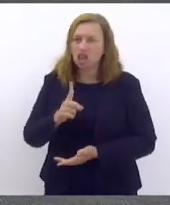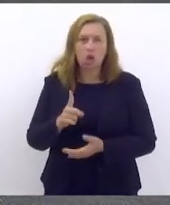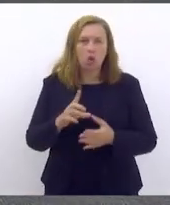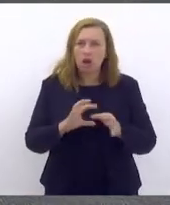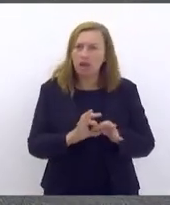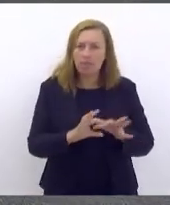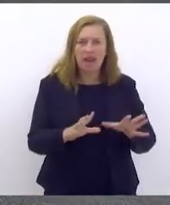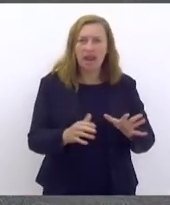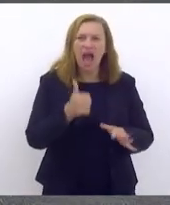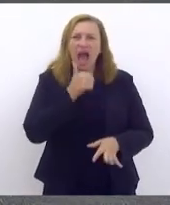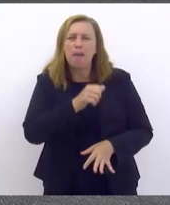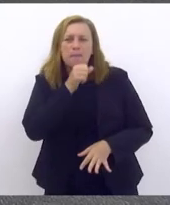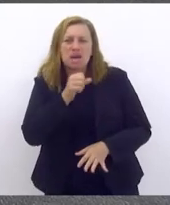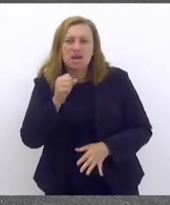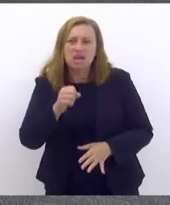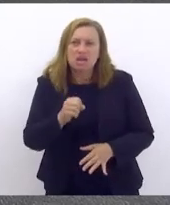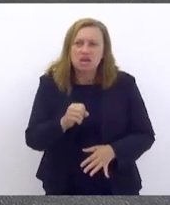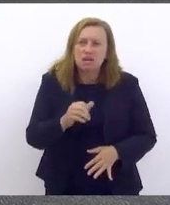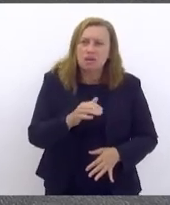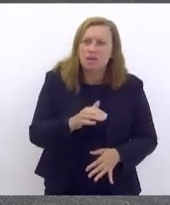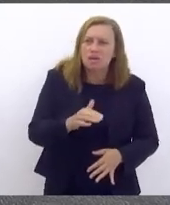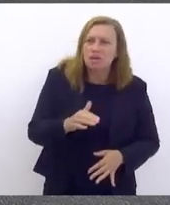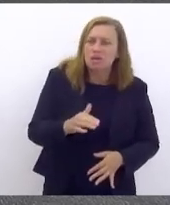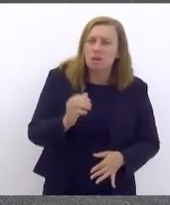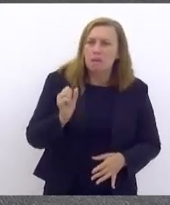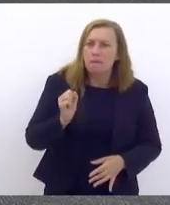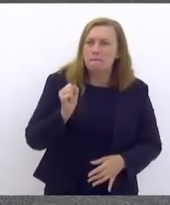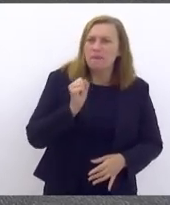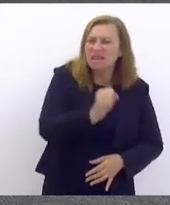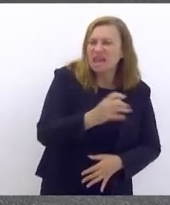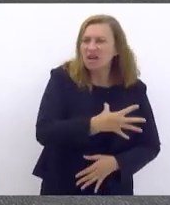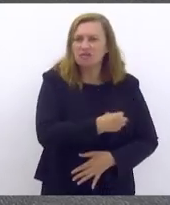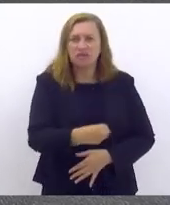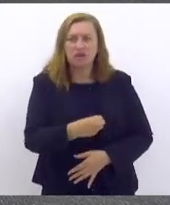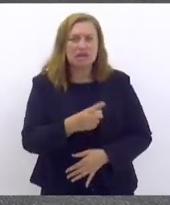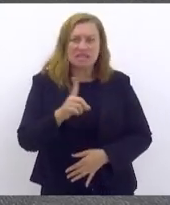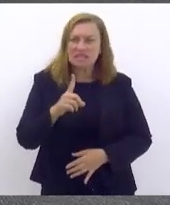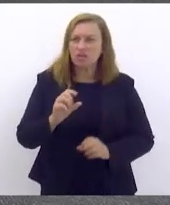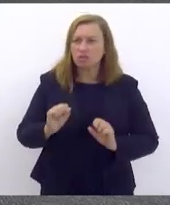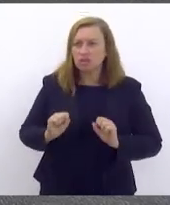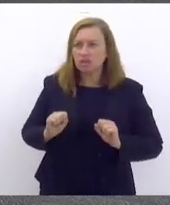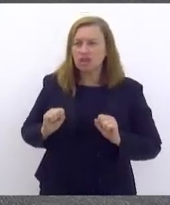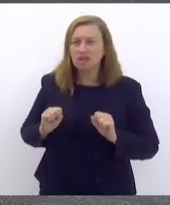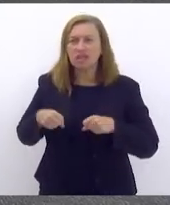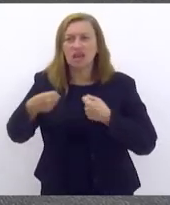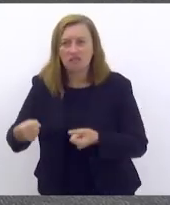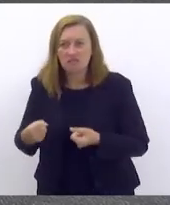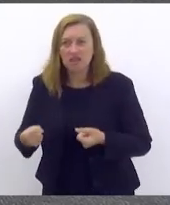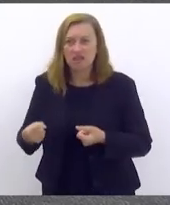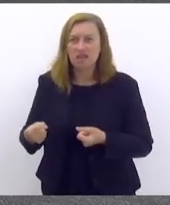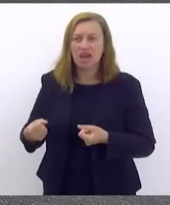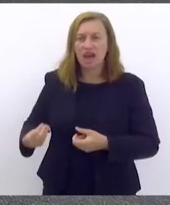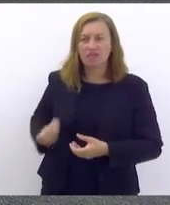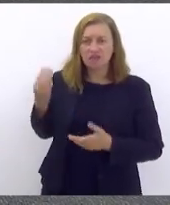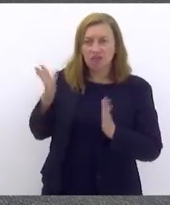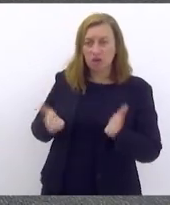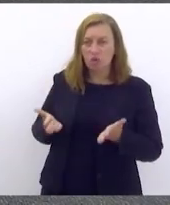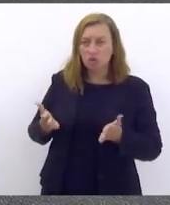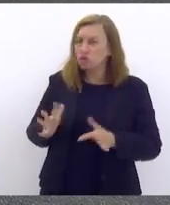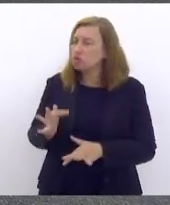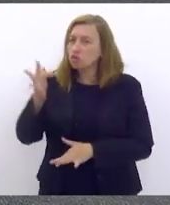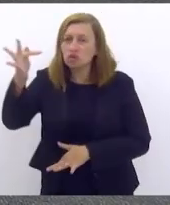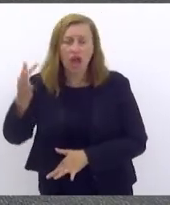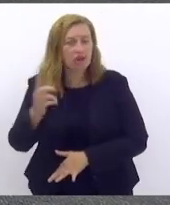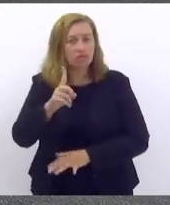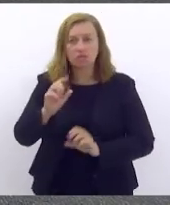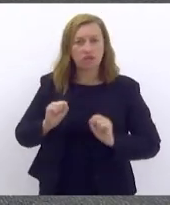seu filho. Se nós não defendemos o presente hoje, nós não teremos futuro. Então, Rodrigo, eles não pensam no